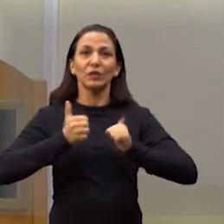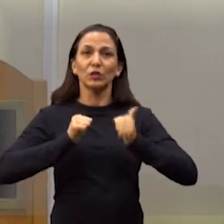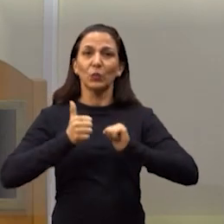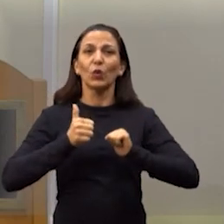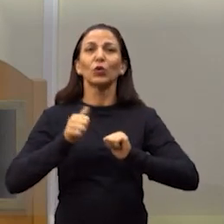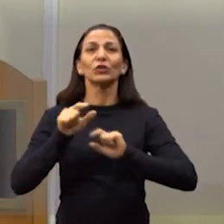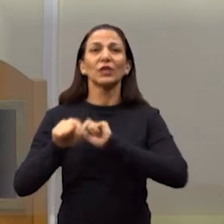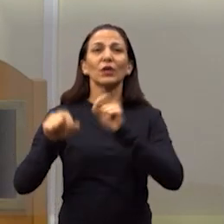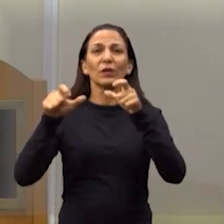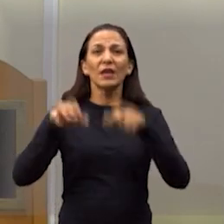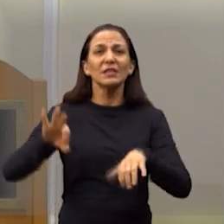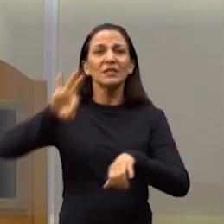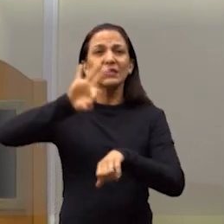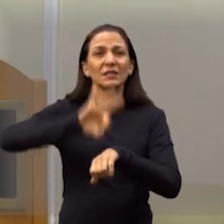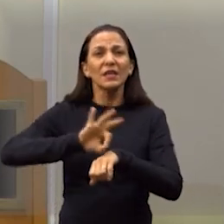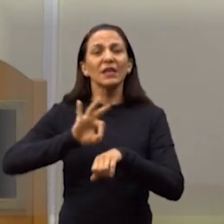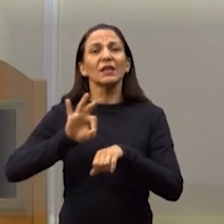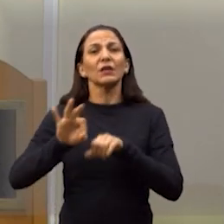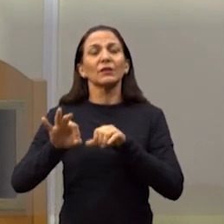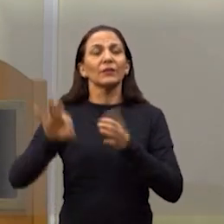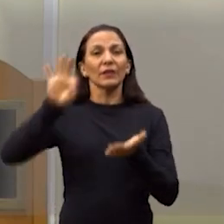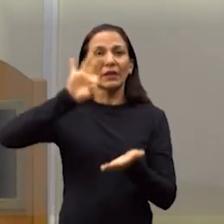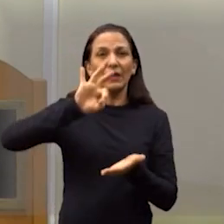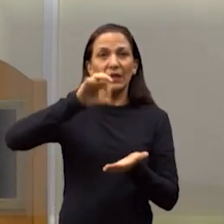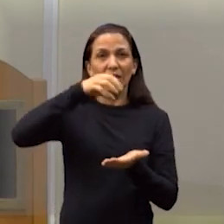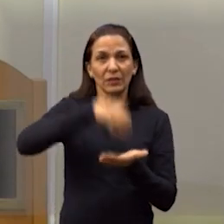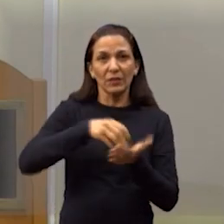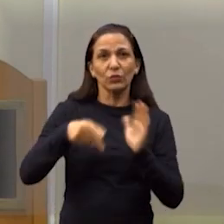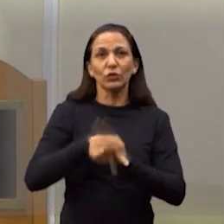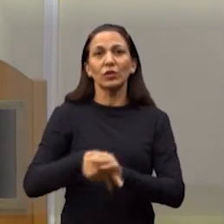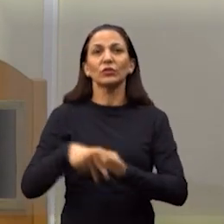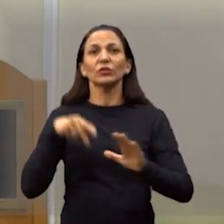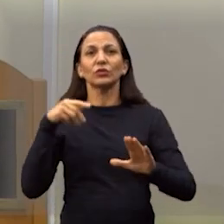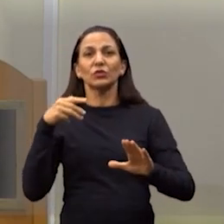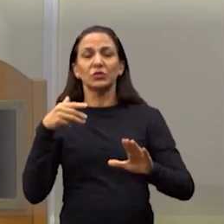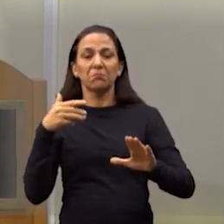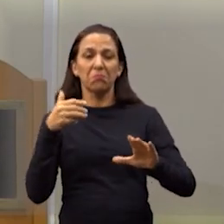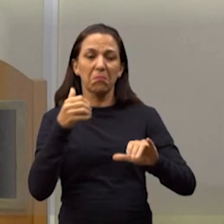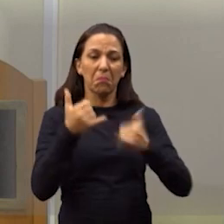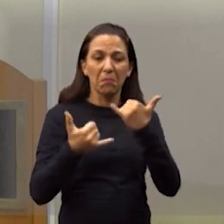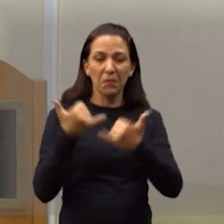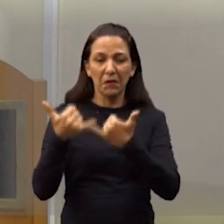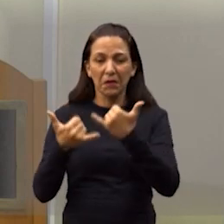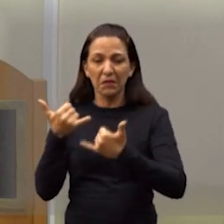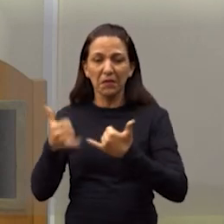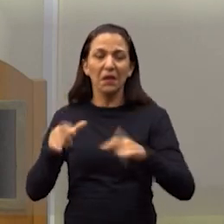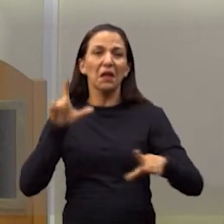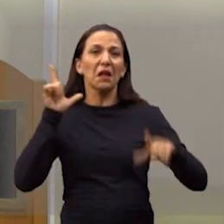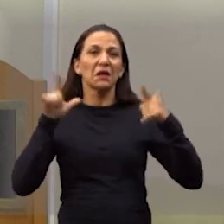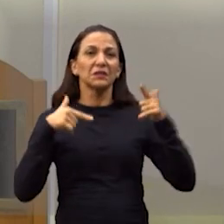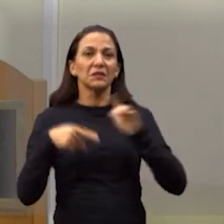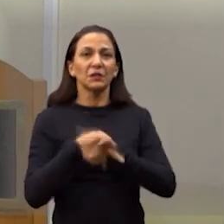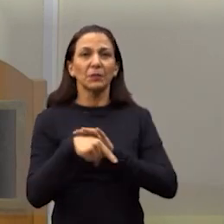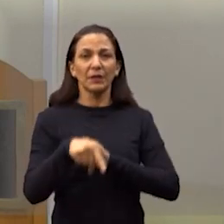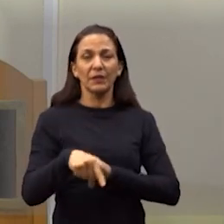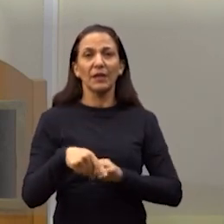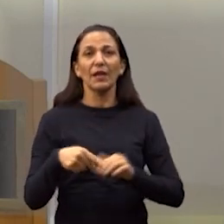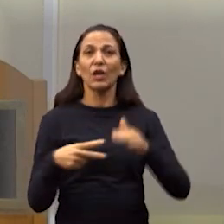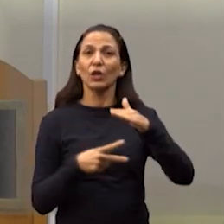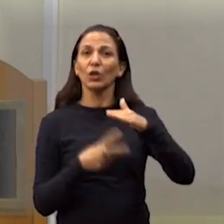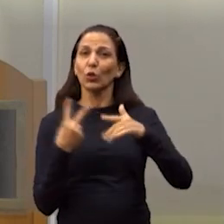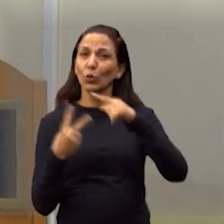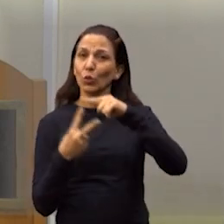era chamado de centro de recreação do Trabalhador do Povo de Araraquara o parque que pertence ao município tem duas represas